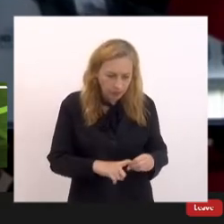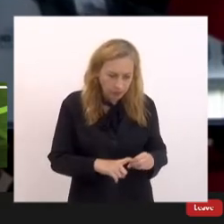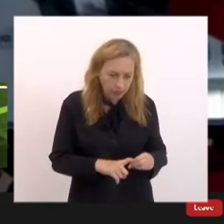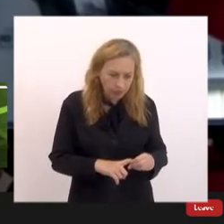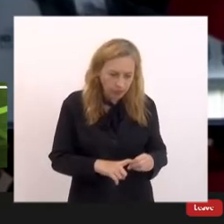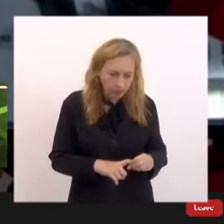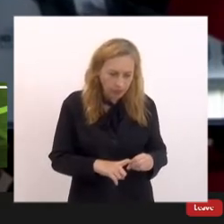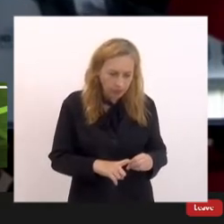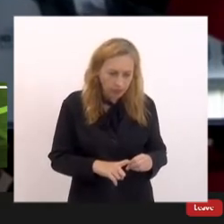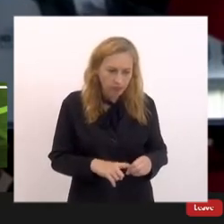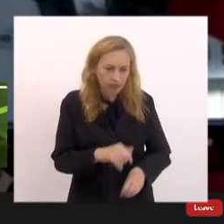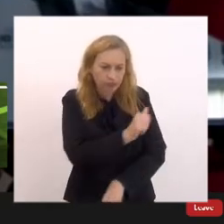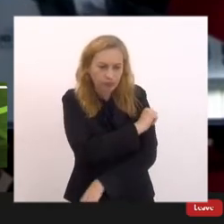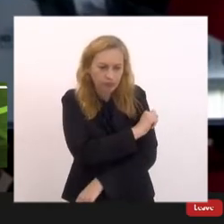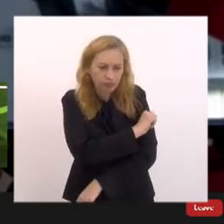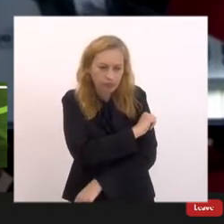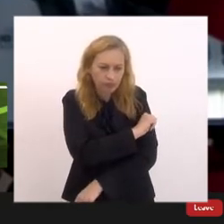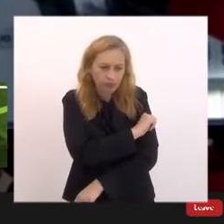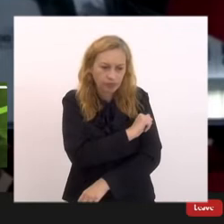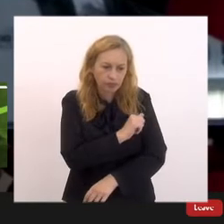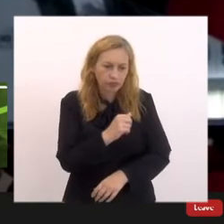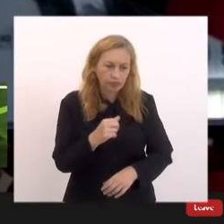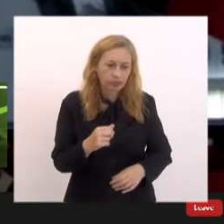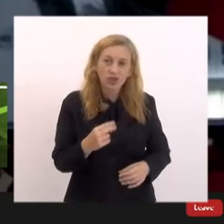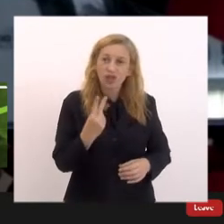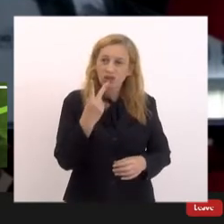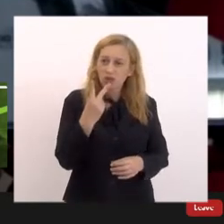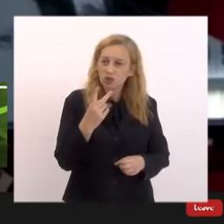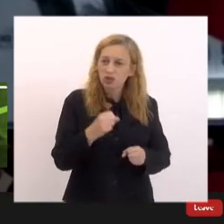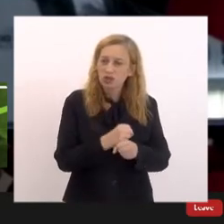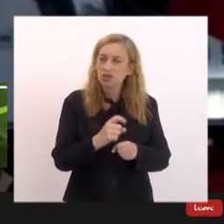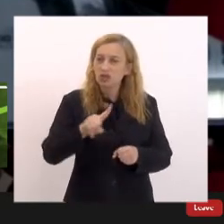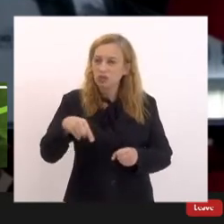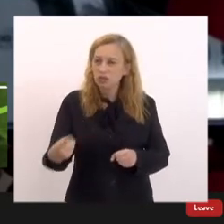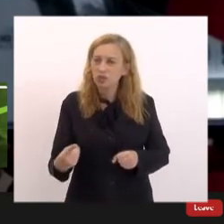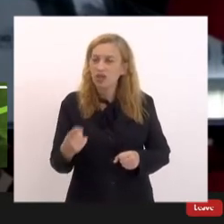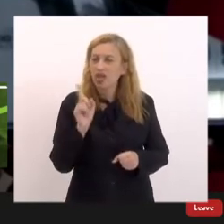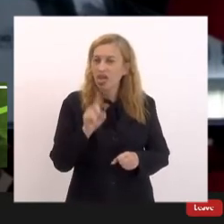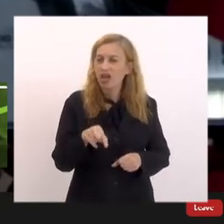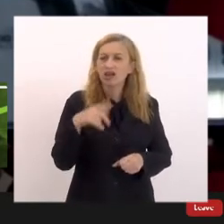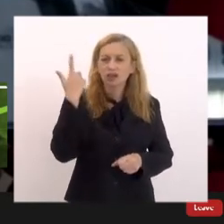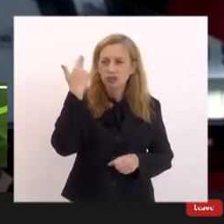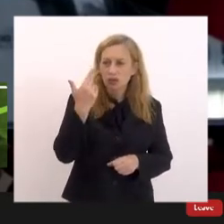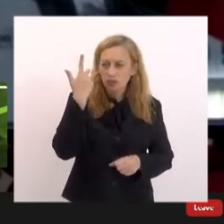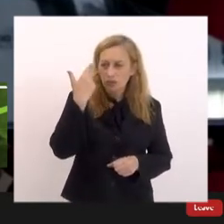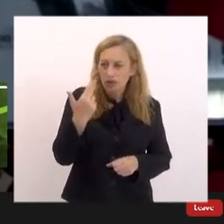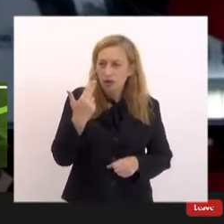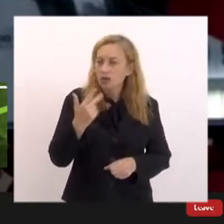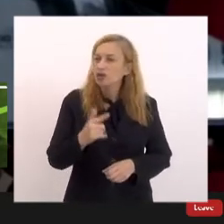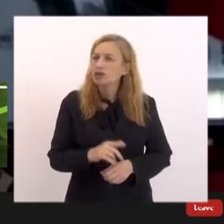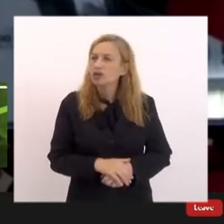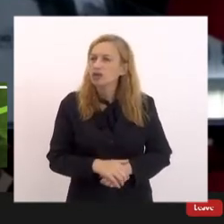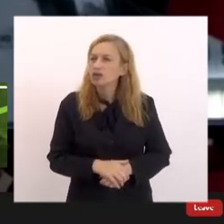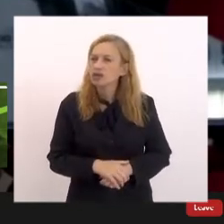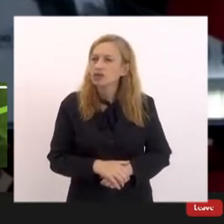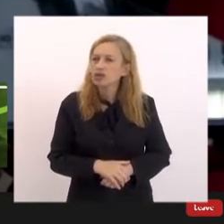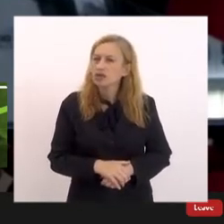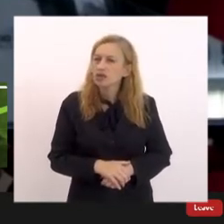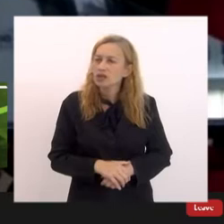das aulas se deu agora, depois de 2 anos. Então, é natural que a todo momento a gente